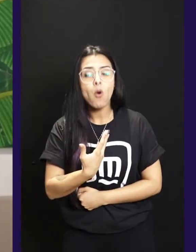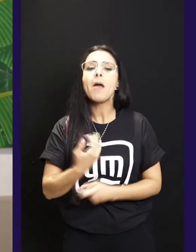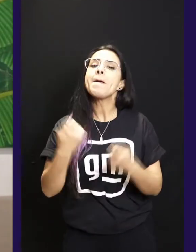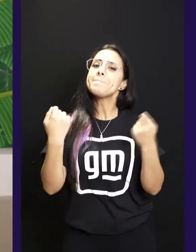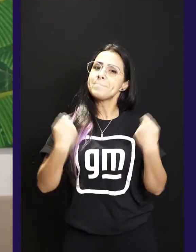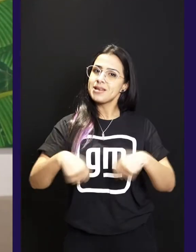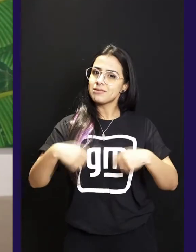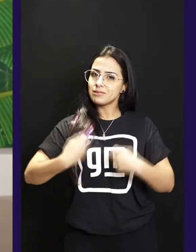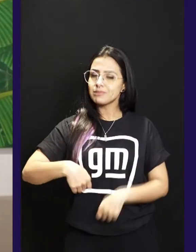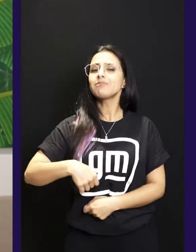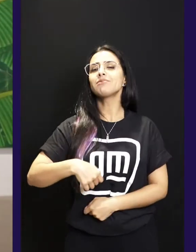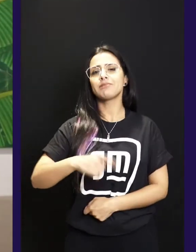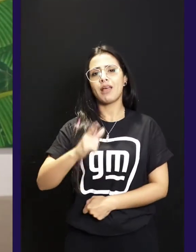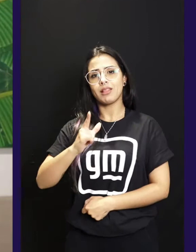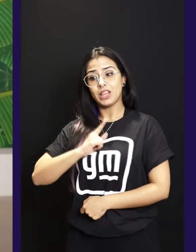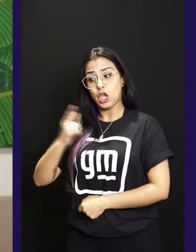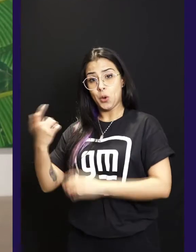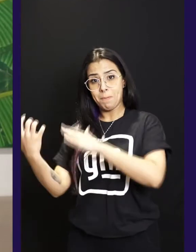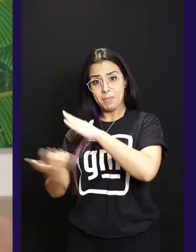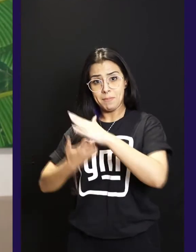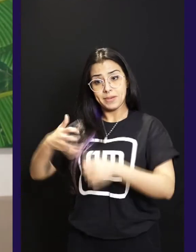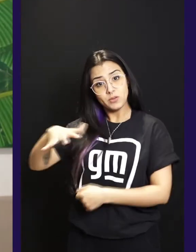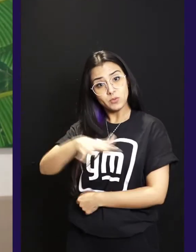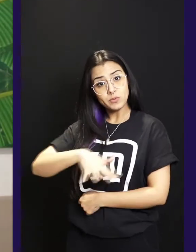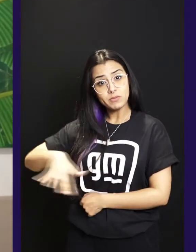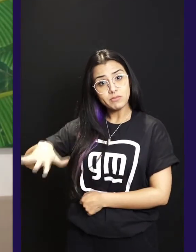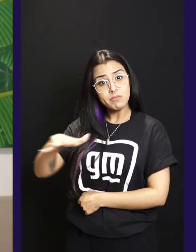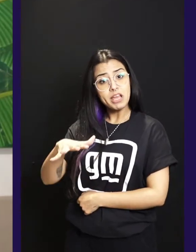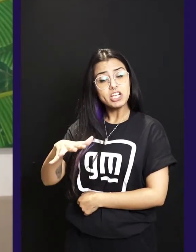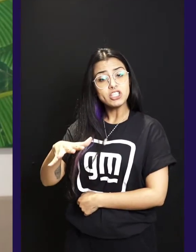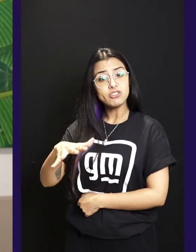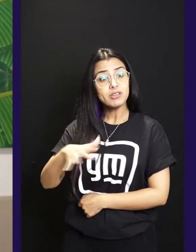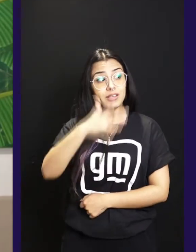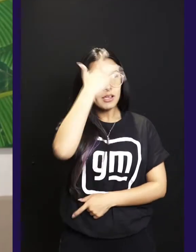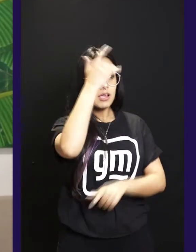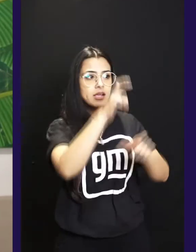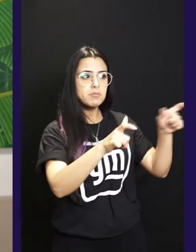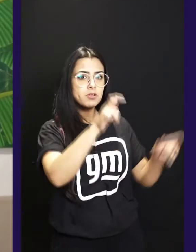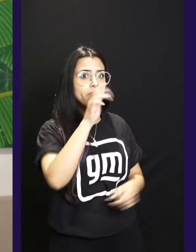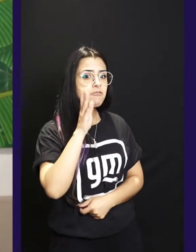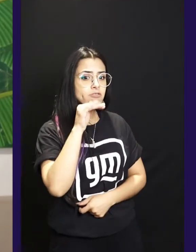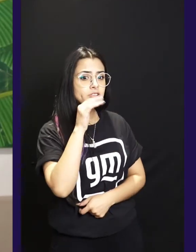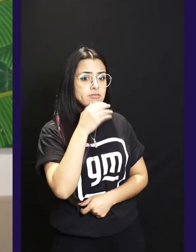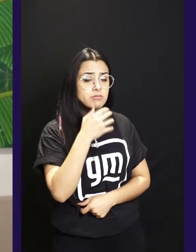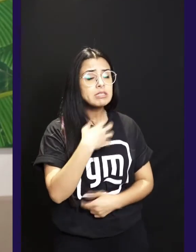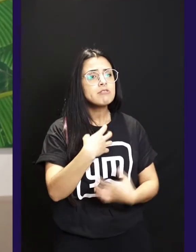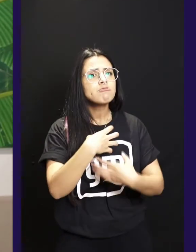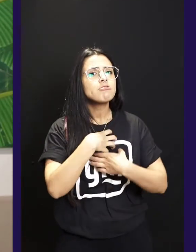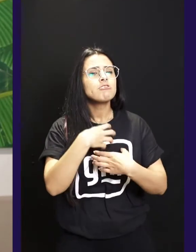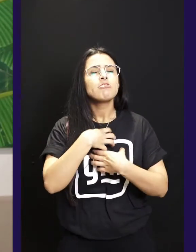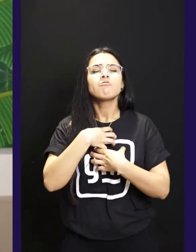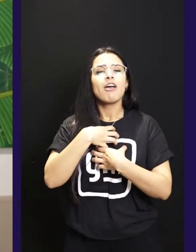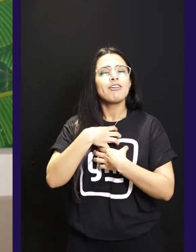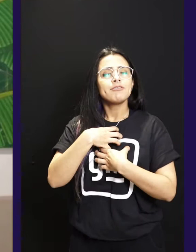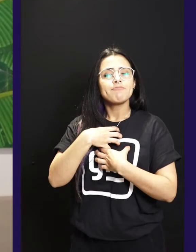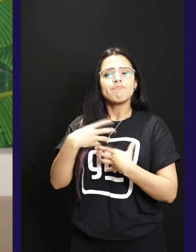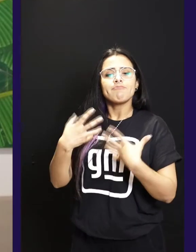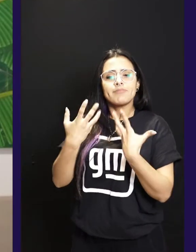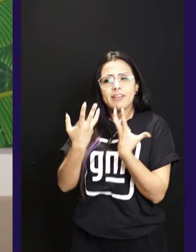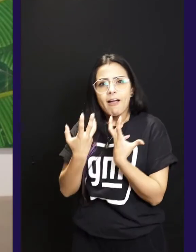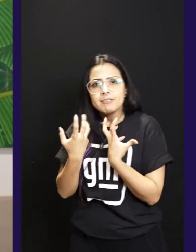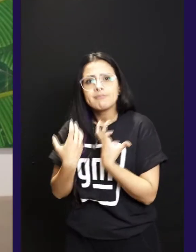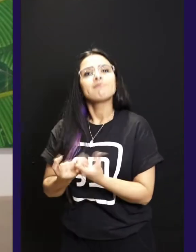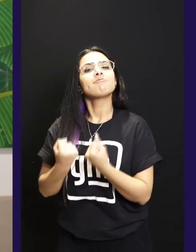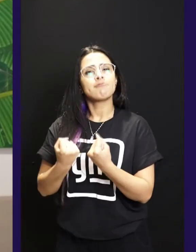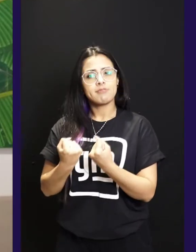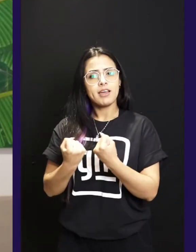para serem quem são, para que as pessoas tenham voz, para que as pessoas sejam ouvidas. Isso tem a ver